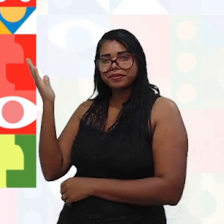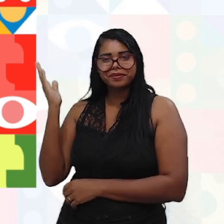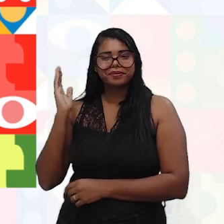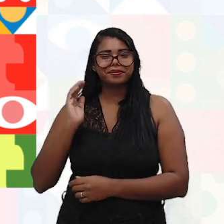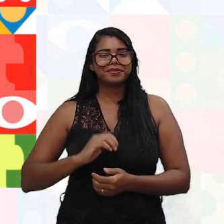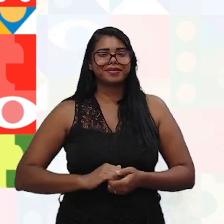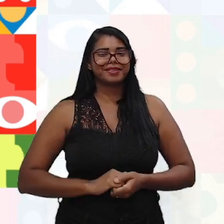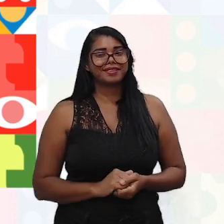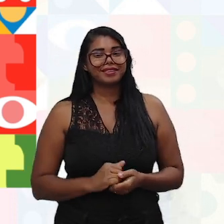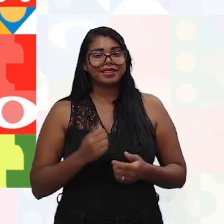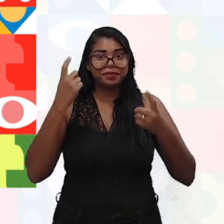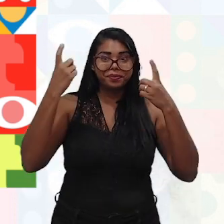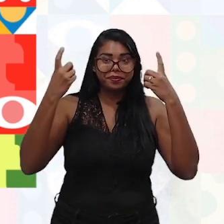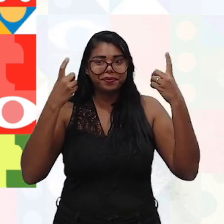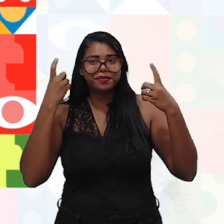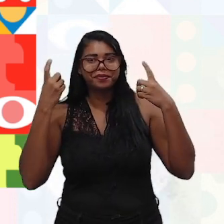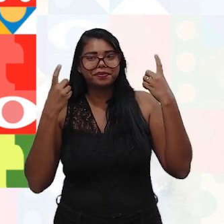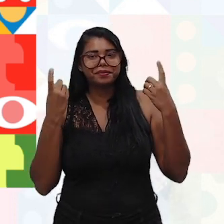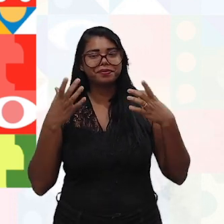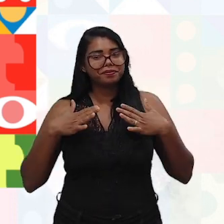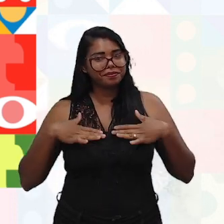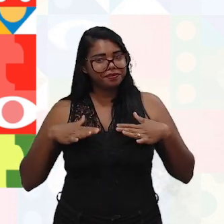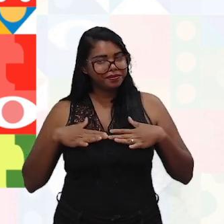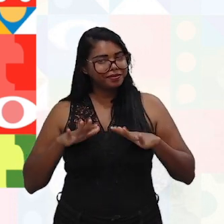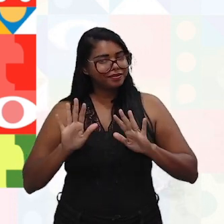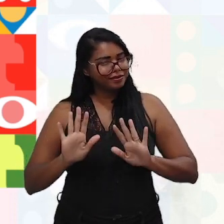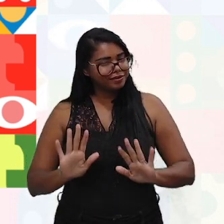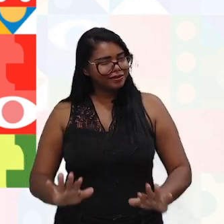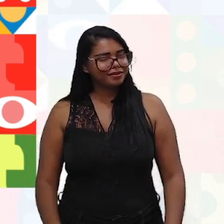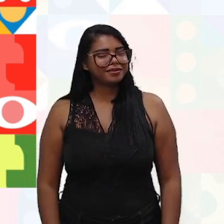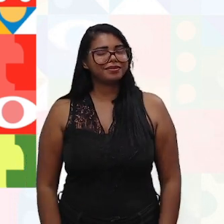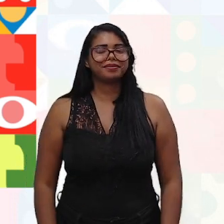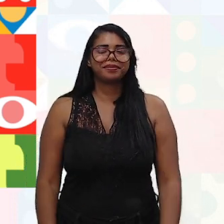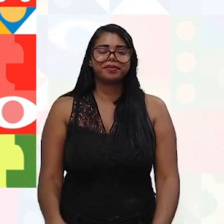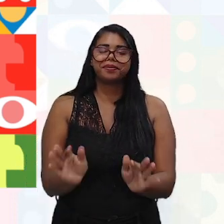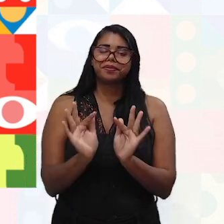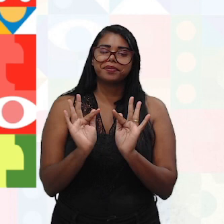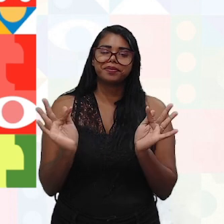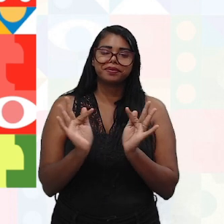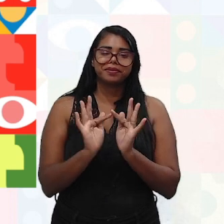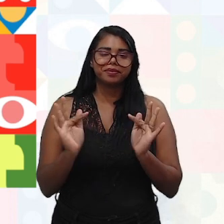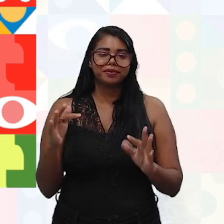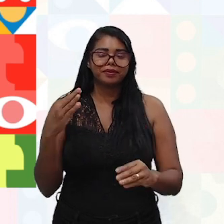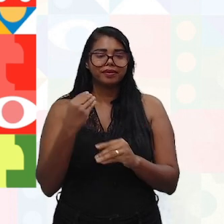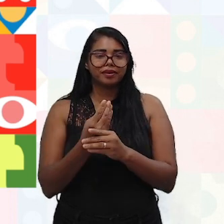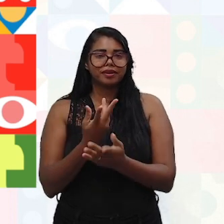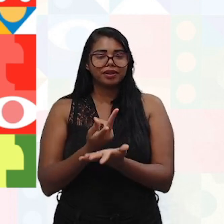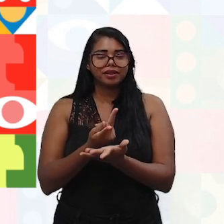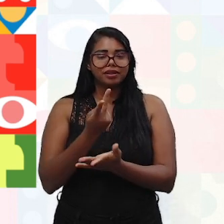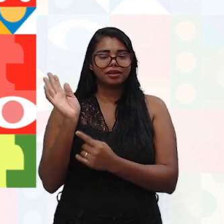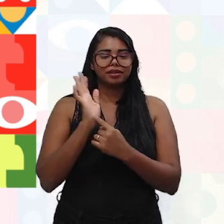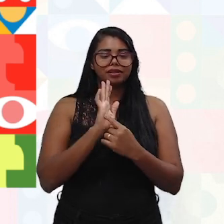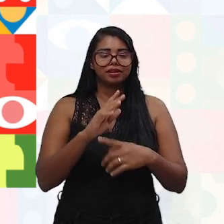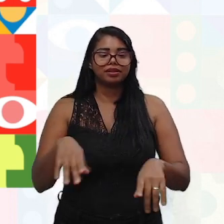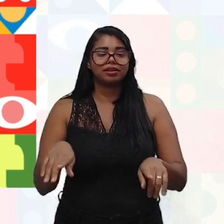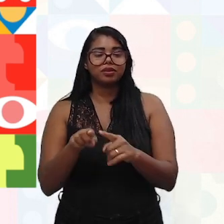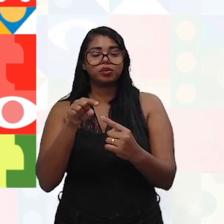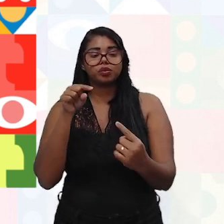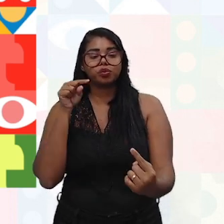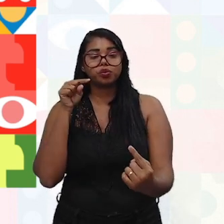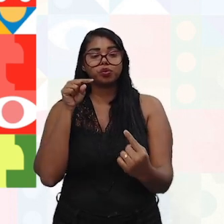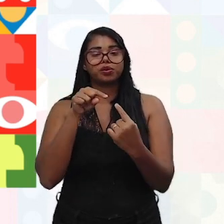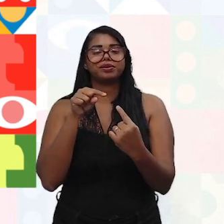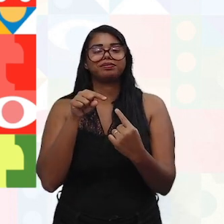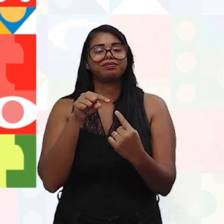ficando um pouquinho preocupada. Calma, gente, não é nada demais. É simplesmente um conjunto de medidas que vão ali. O objetivo